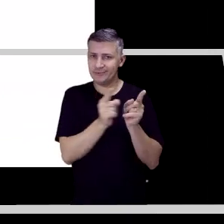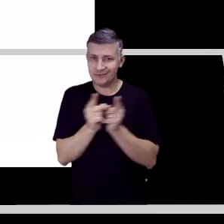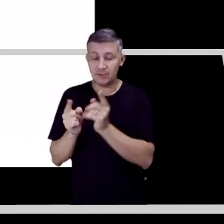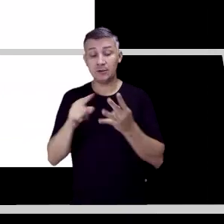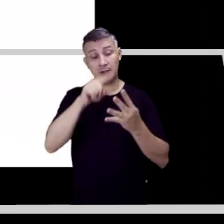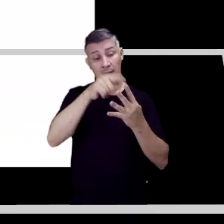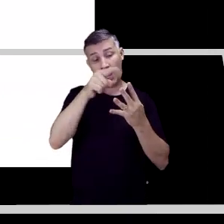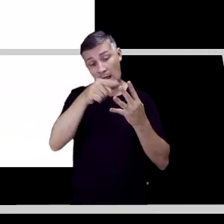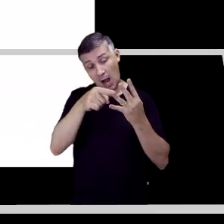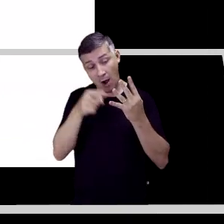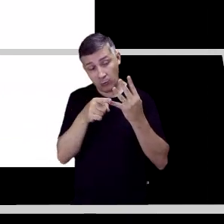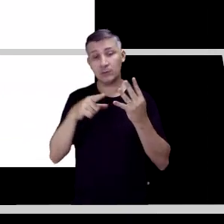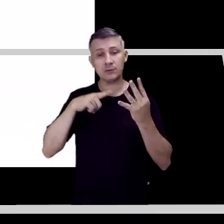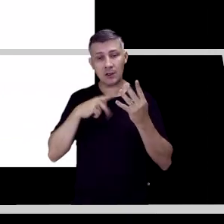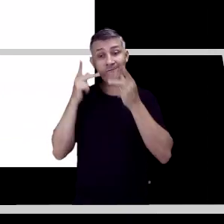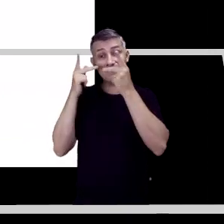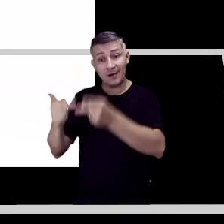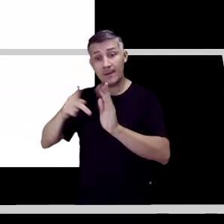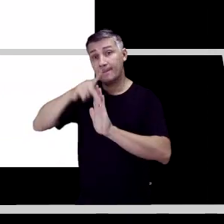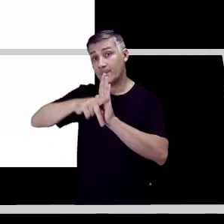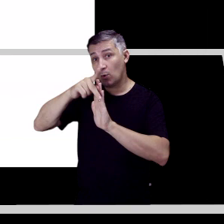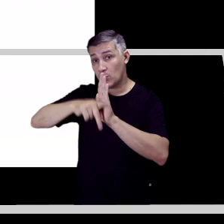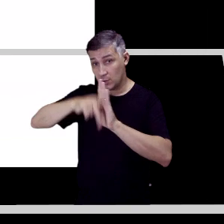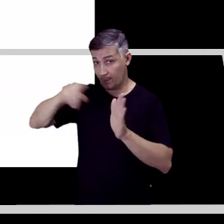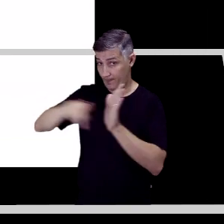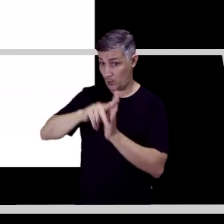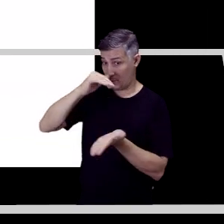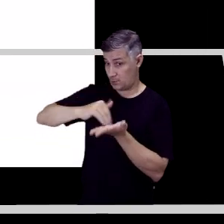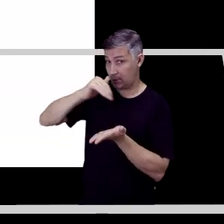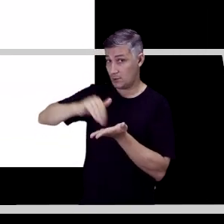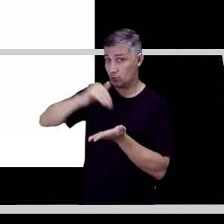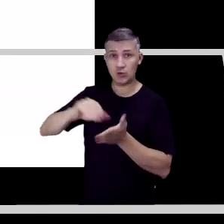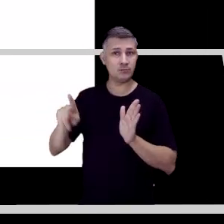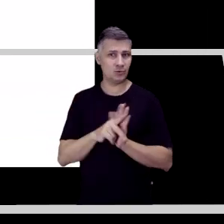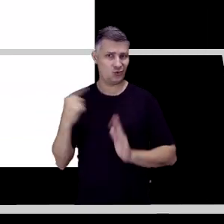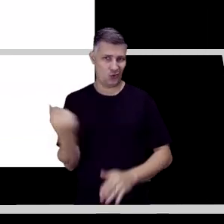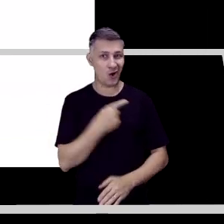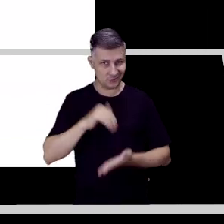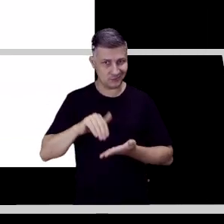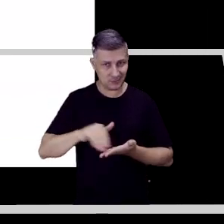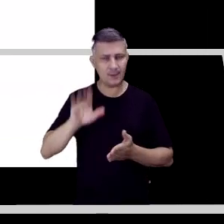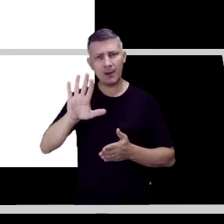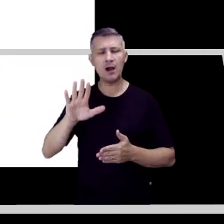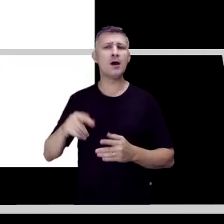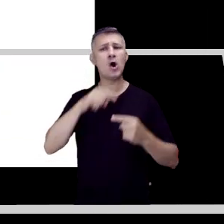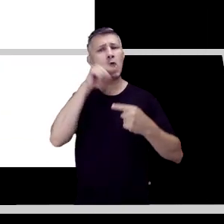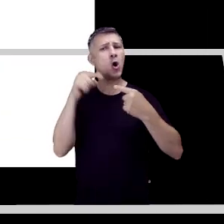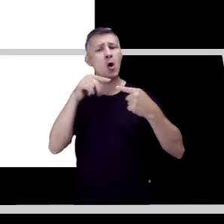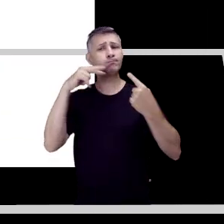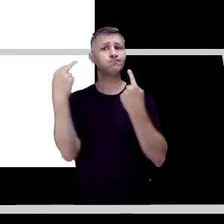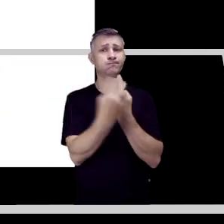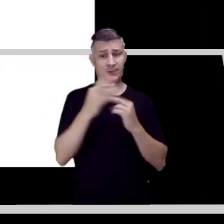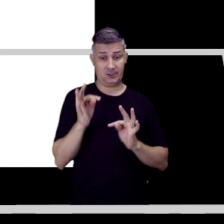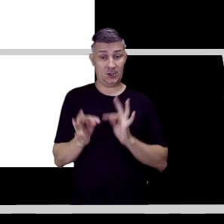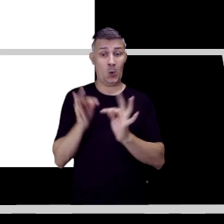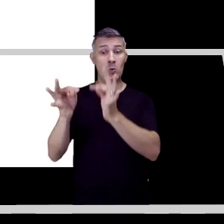momento, em que cada um deles revisita um dos projetos do escritório, nosso próprio, mas pelo ponto